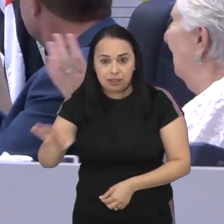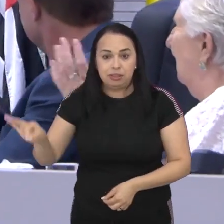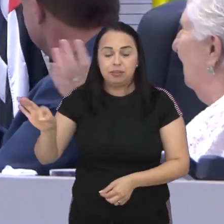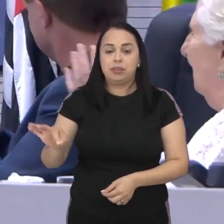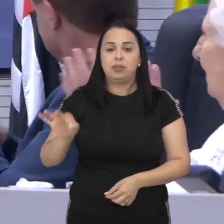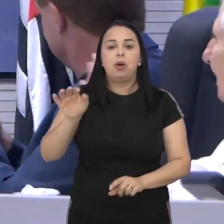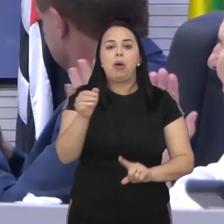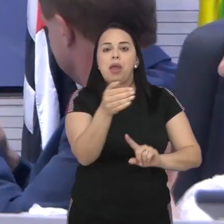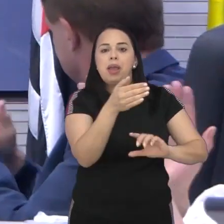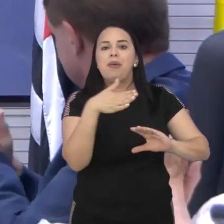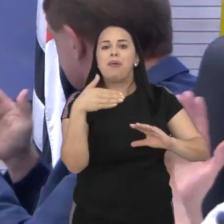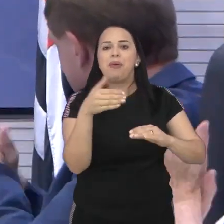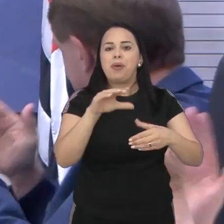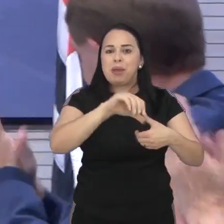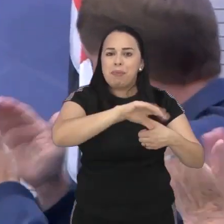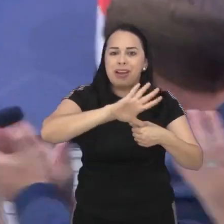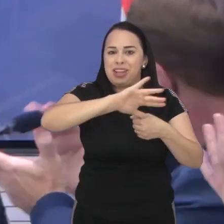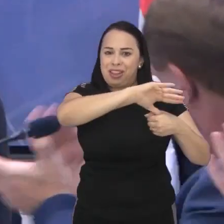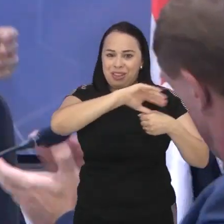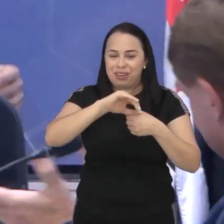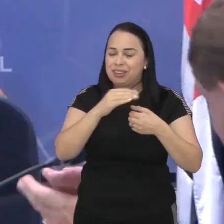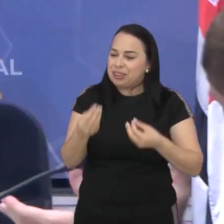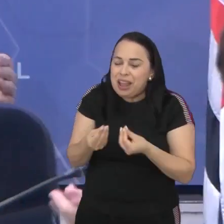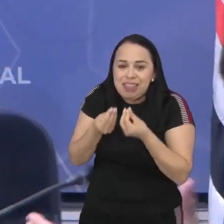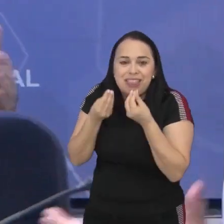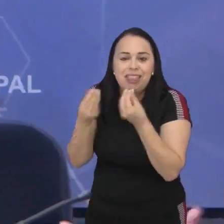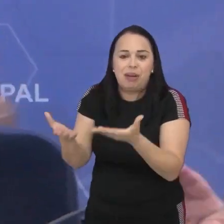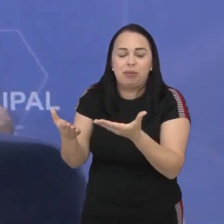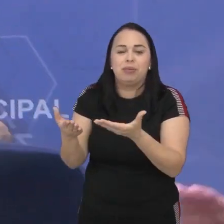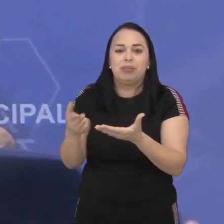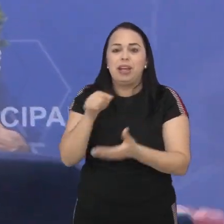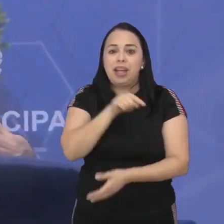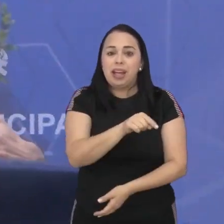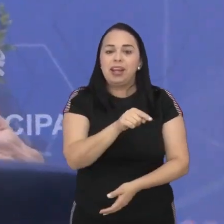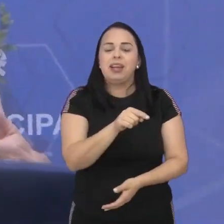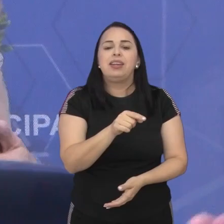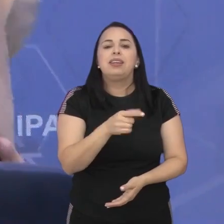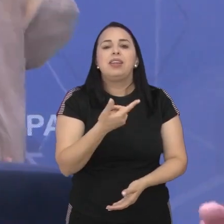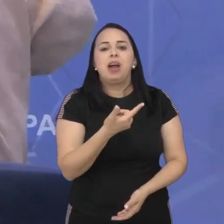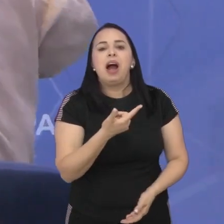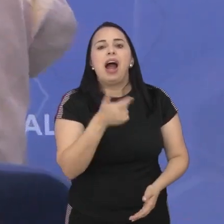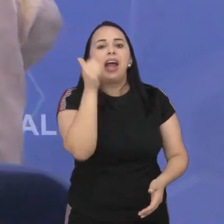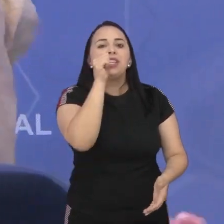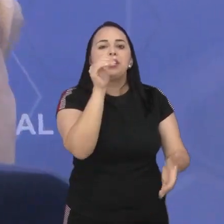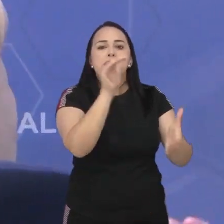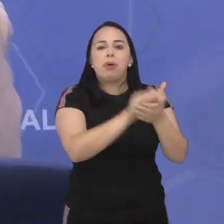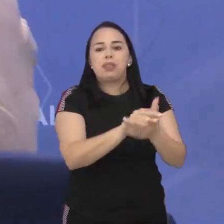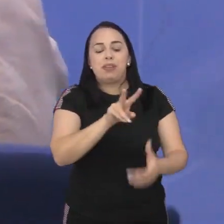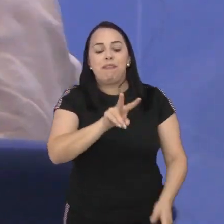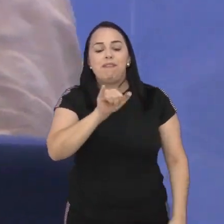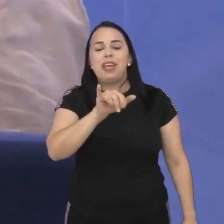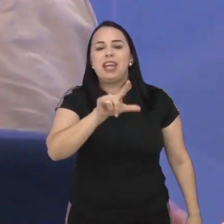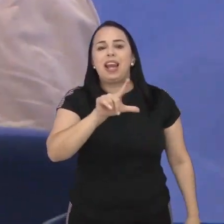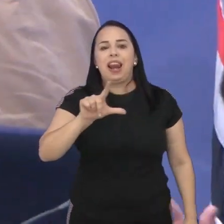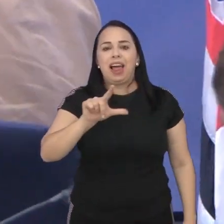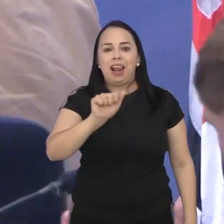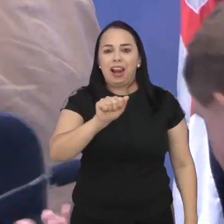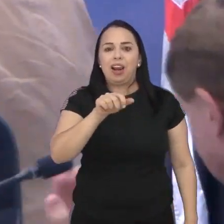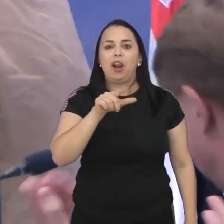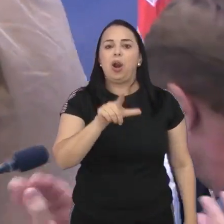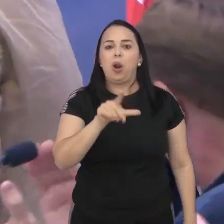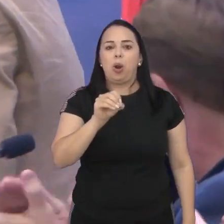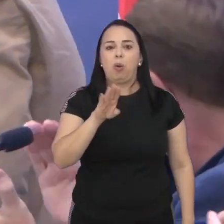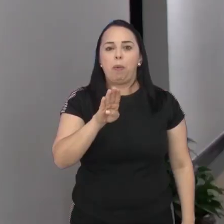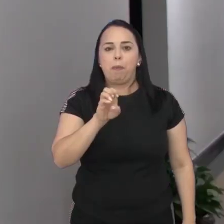foi entregue pelo embaixador da música de São José dos Campos, Acácio Oliveira, que recebeu a batuta das mãos da esposa de Vila Lobos na década